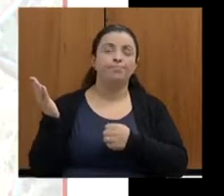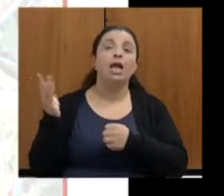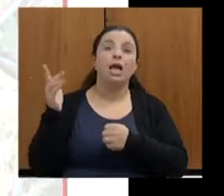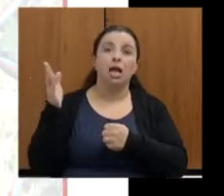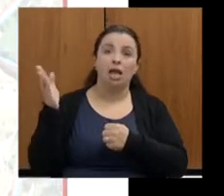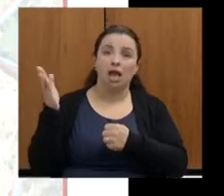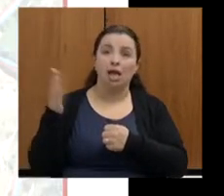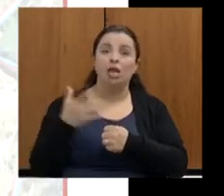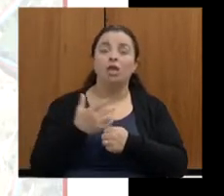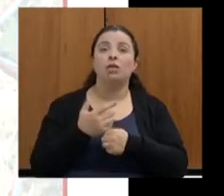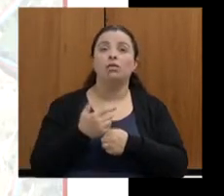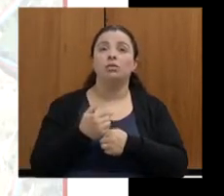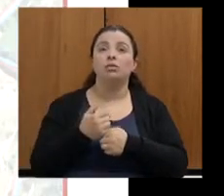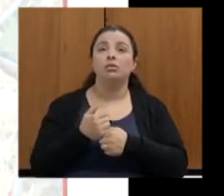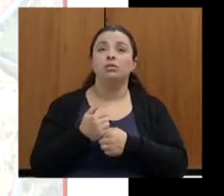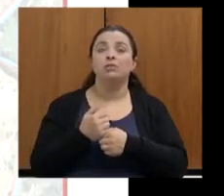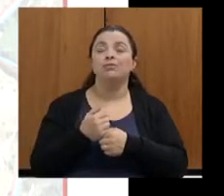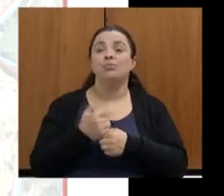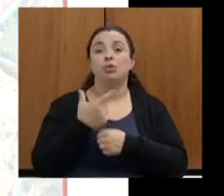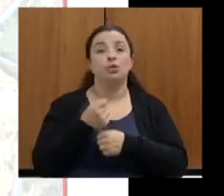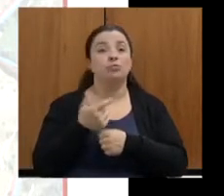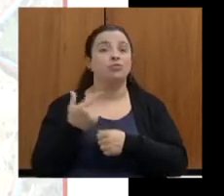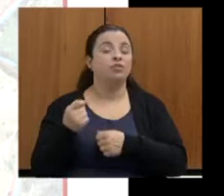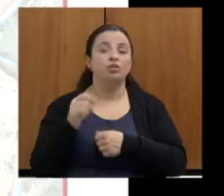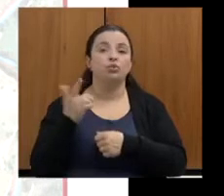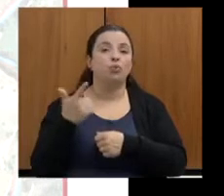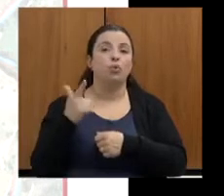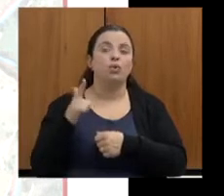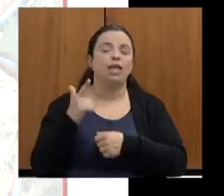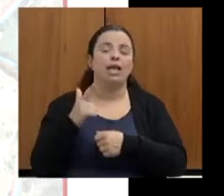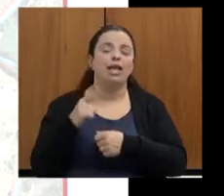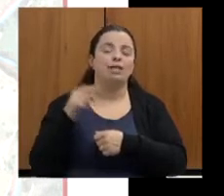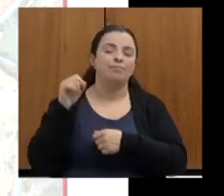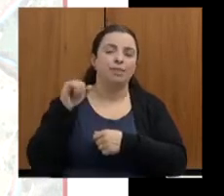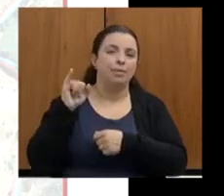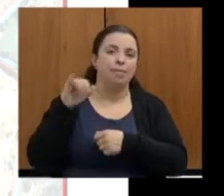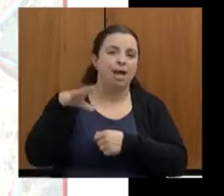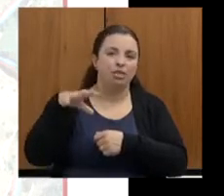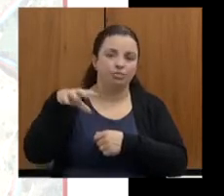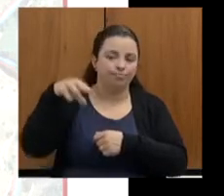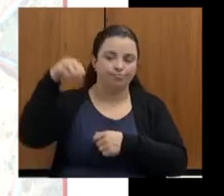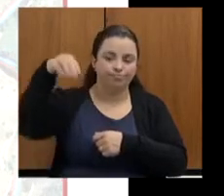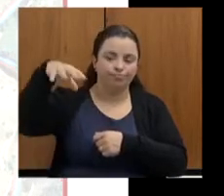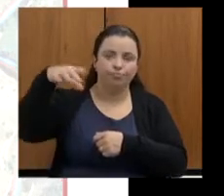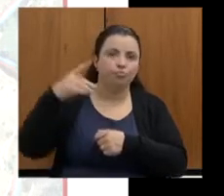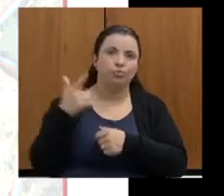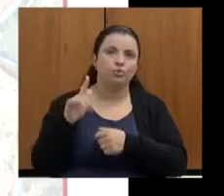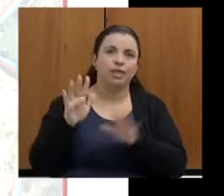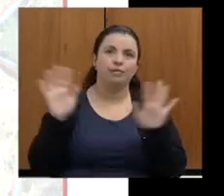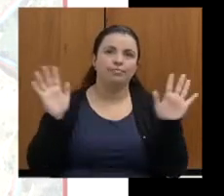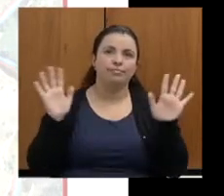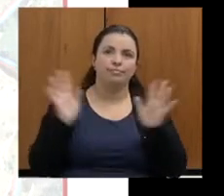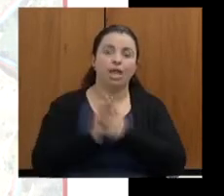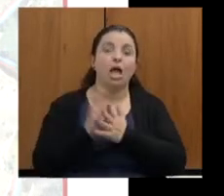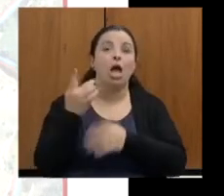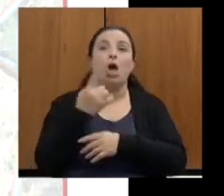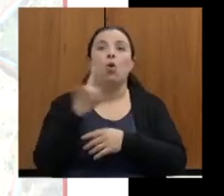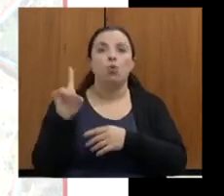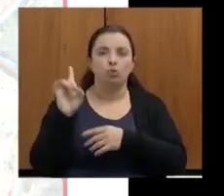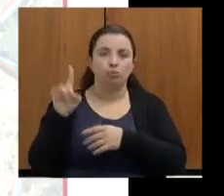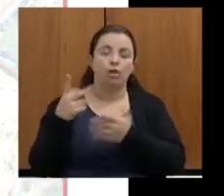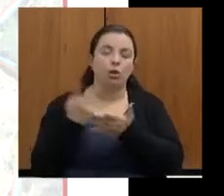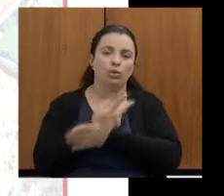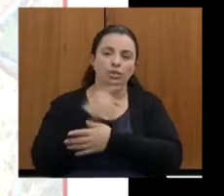e a partir 2020 a gente não tem imagem do Google de Gesteira não a cabo não tem né A Última de 2020